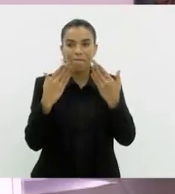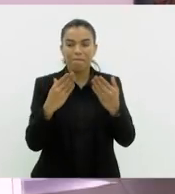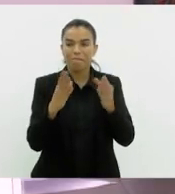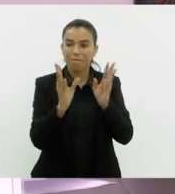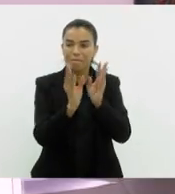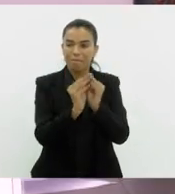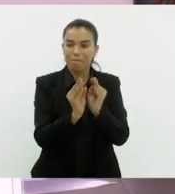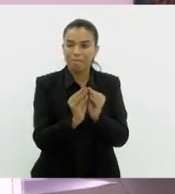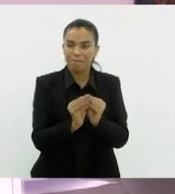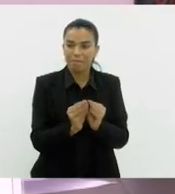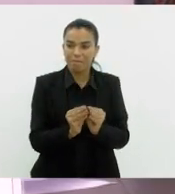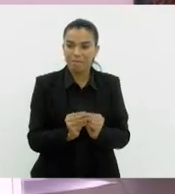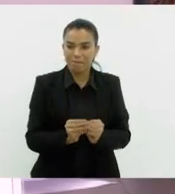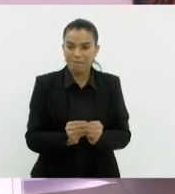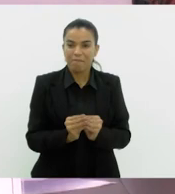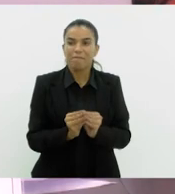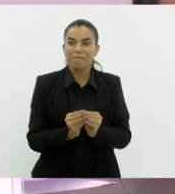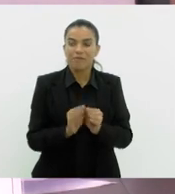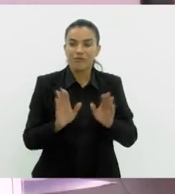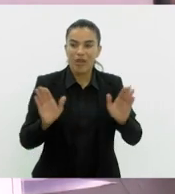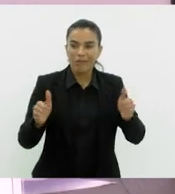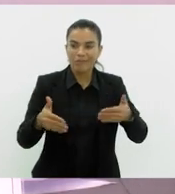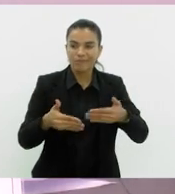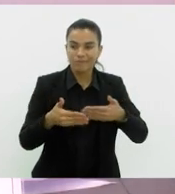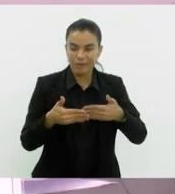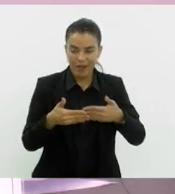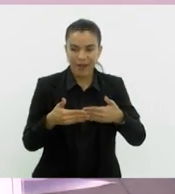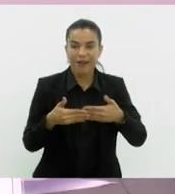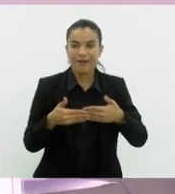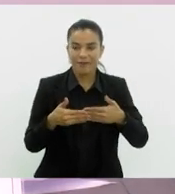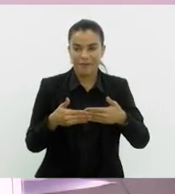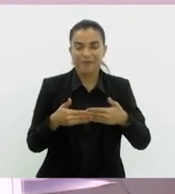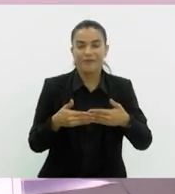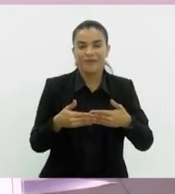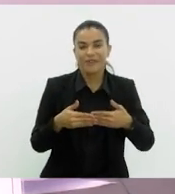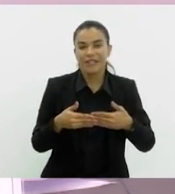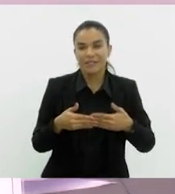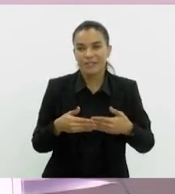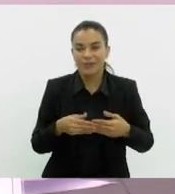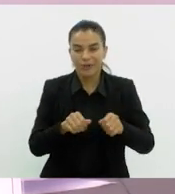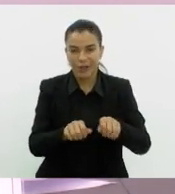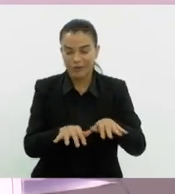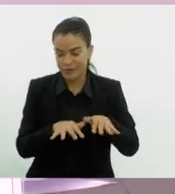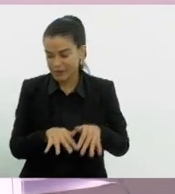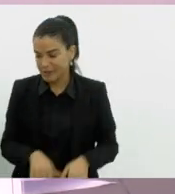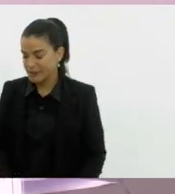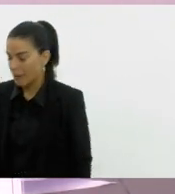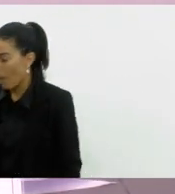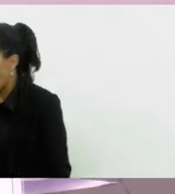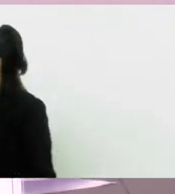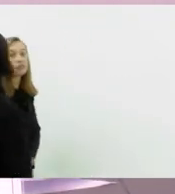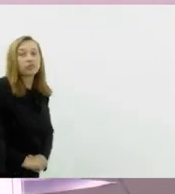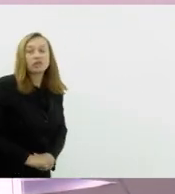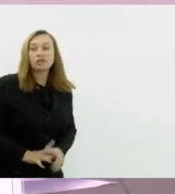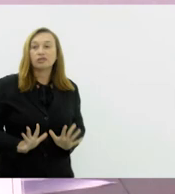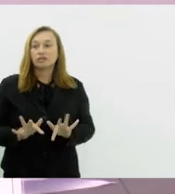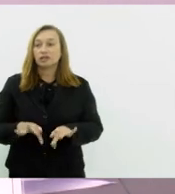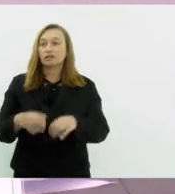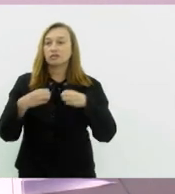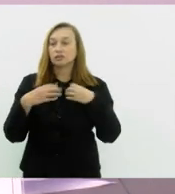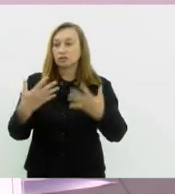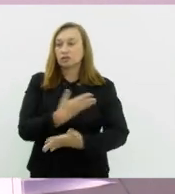dos encaminhamentos, já caminhando aqui para a finalização da nossa audiência, justamente